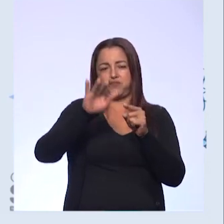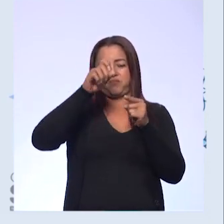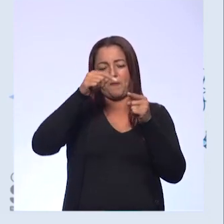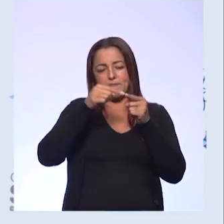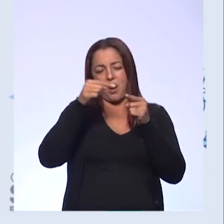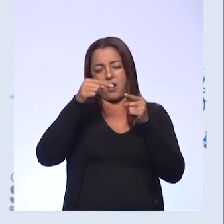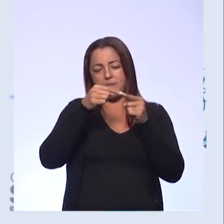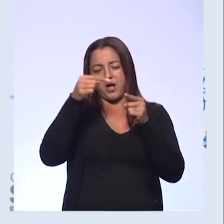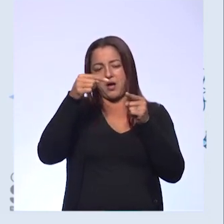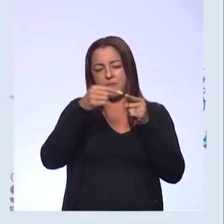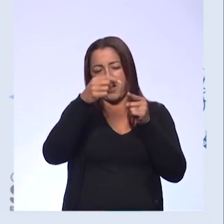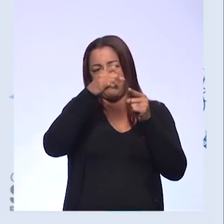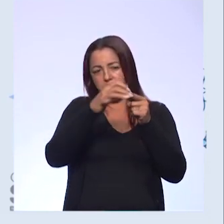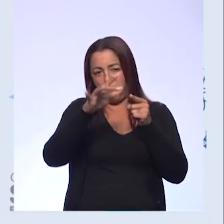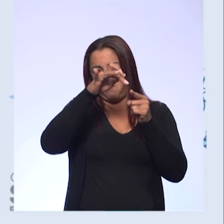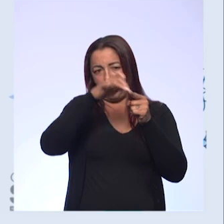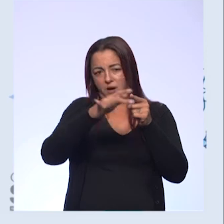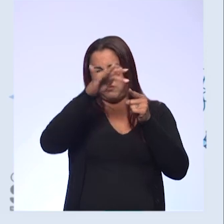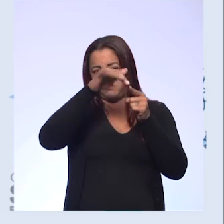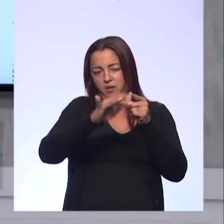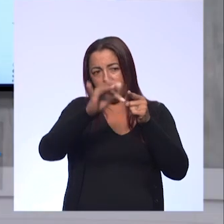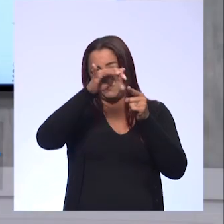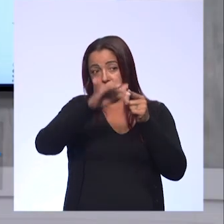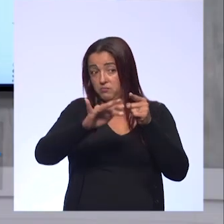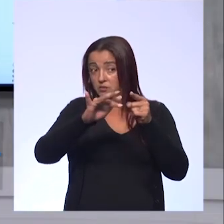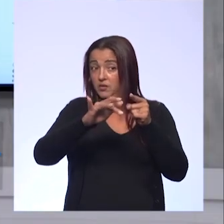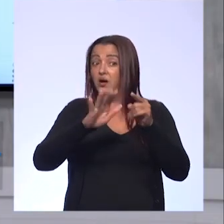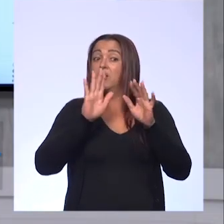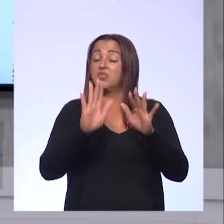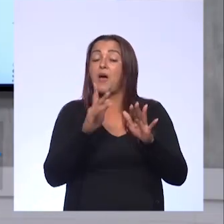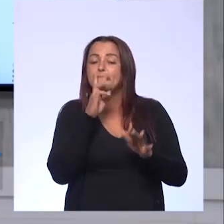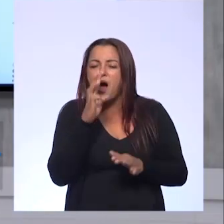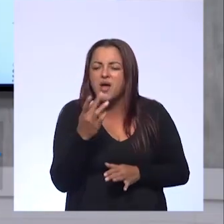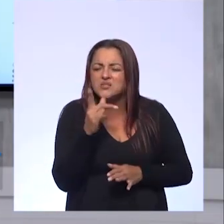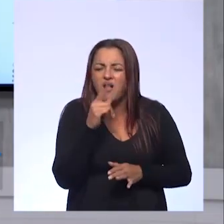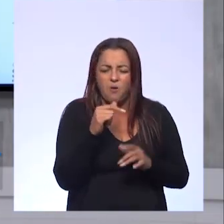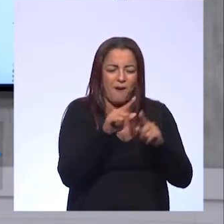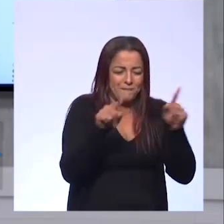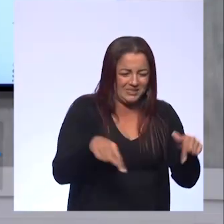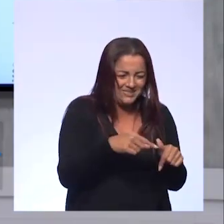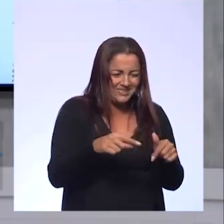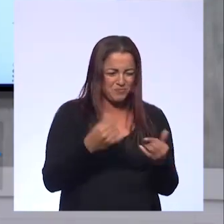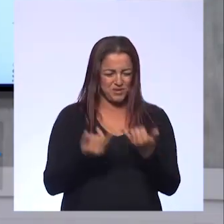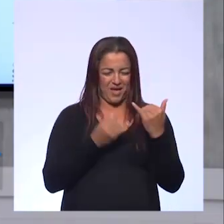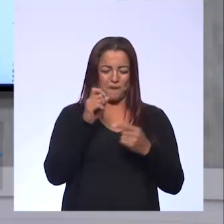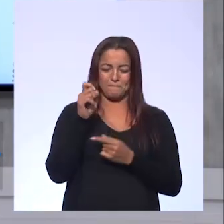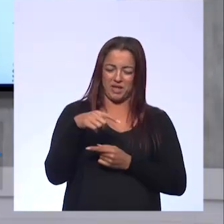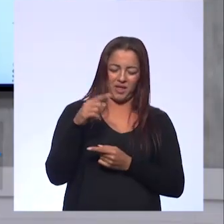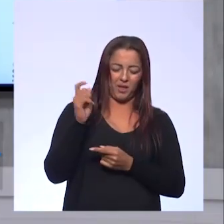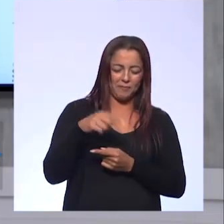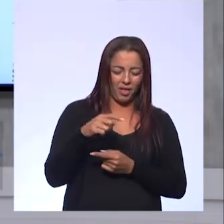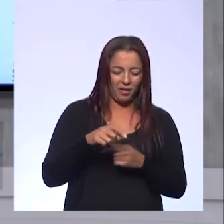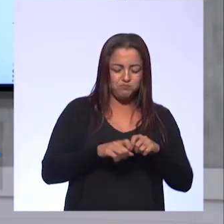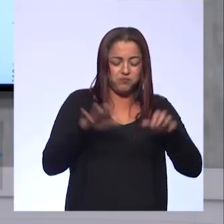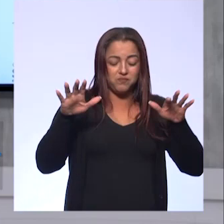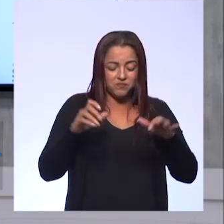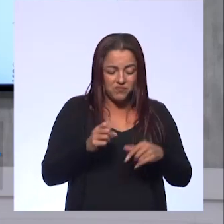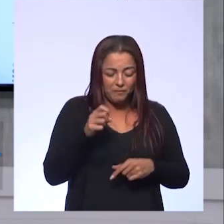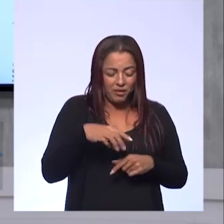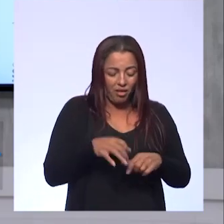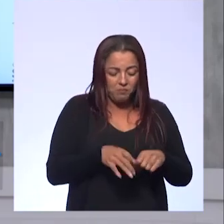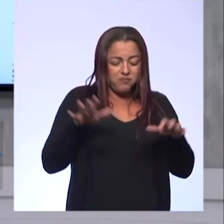gotinha que tava gerando essas ondas circulares com um centro em comum chamamos isso de uma onda